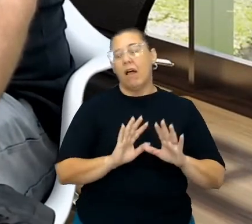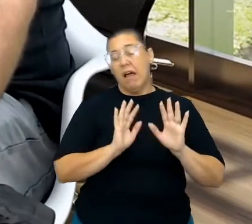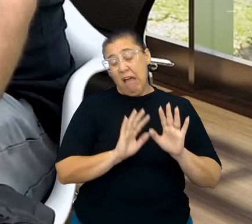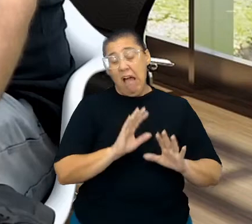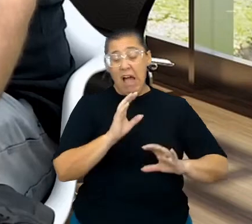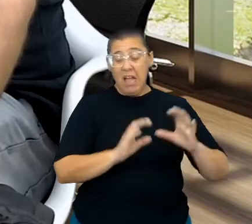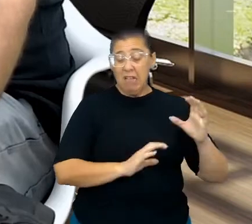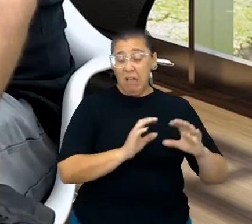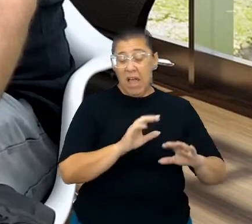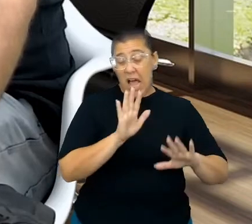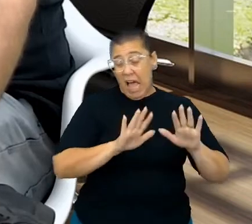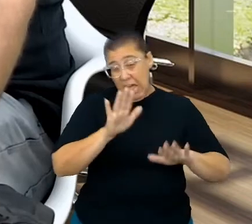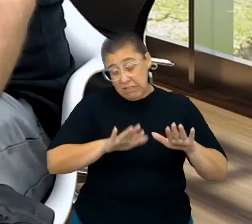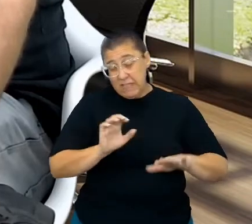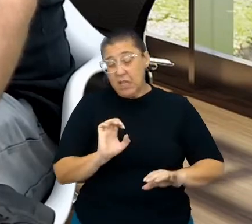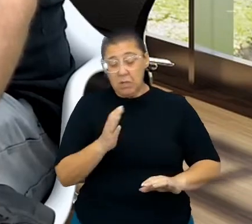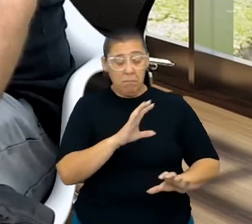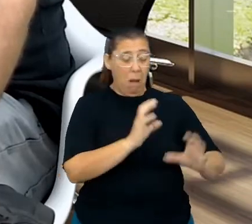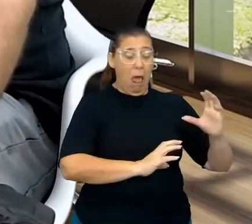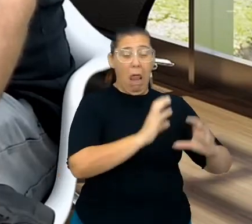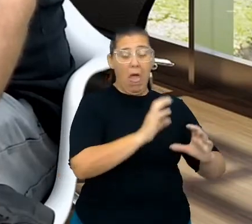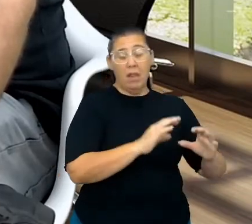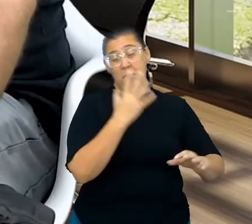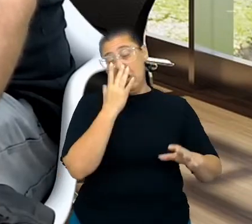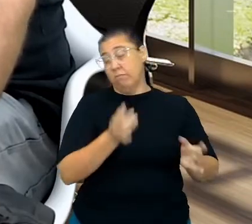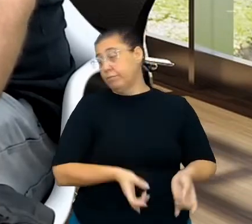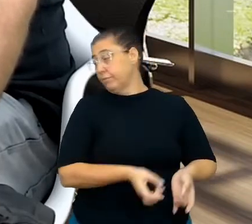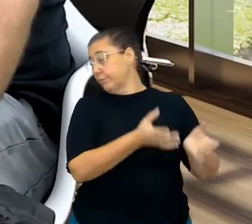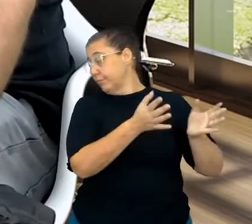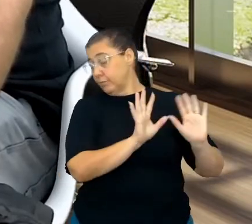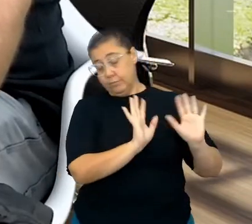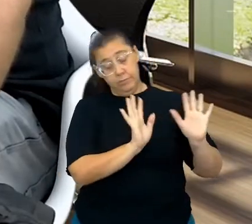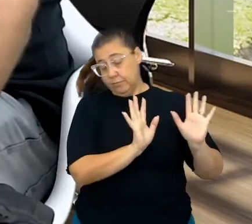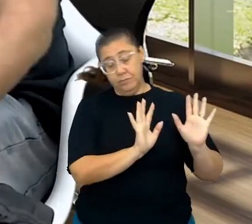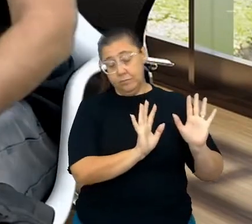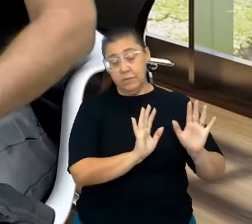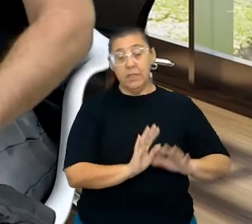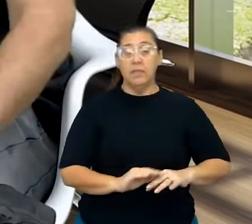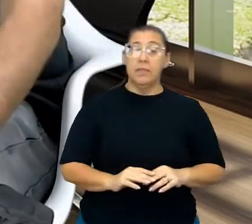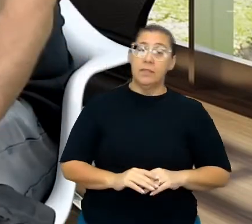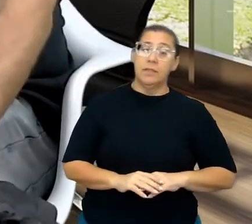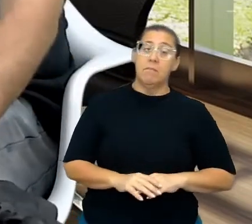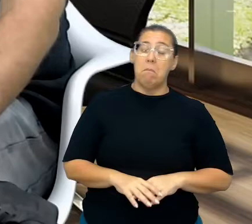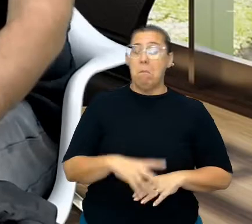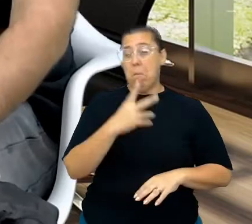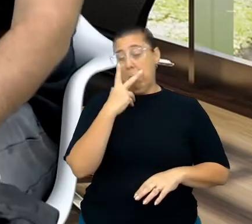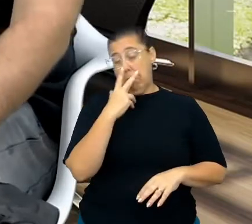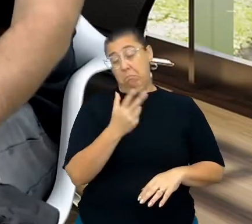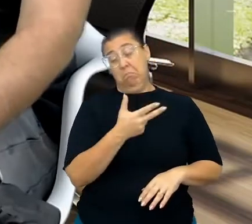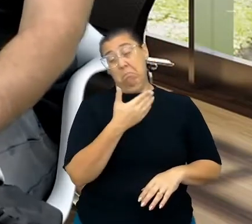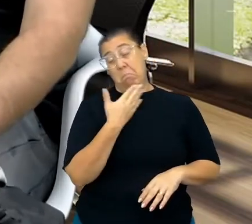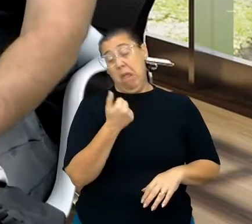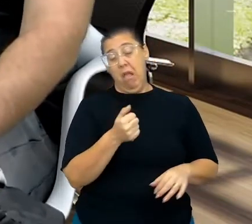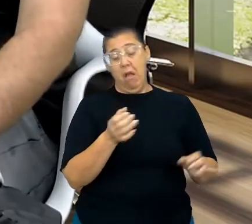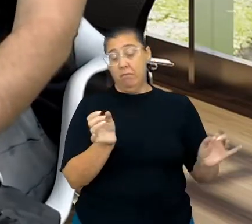Às vezes eu até rebato, mas isso é conta de outra coisa. É tudo dialogando, né? Conversando,